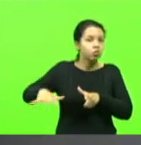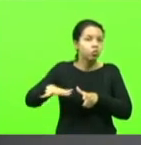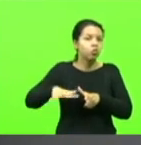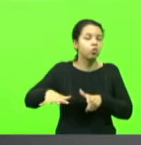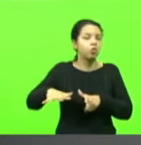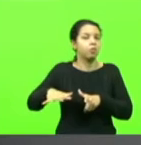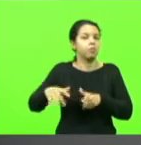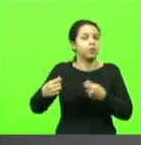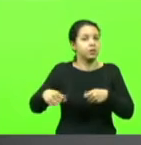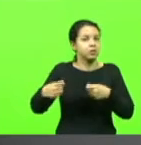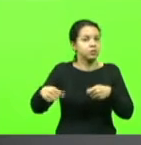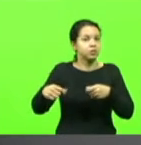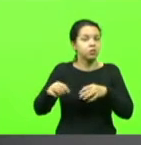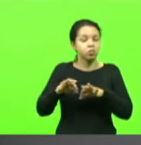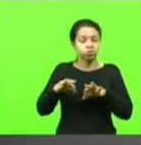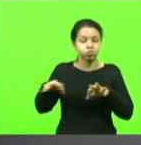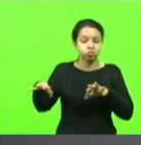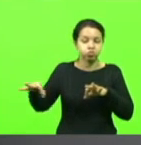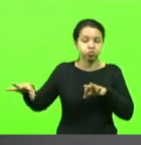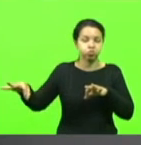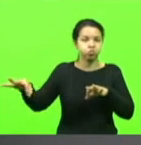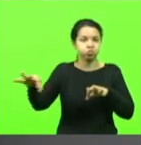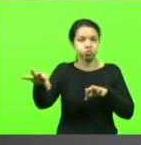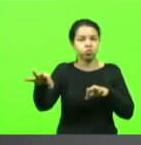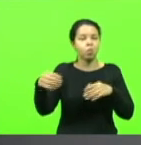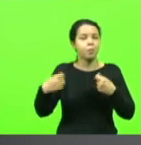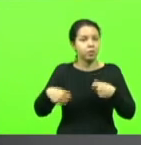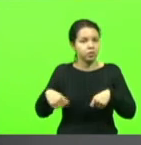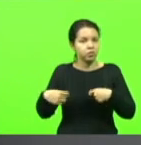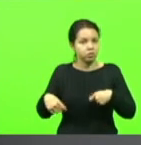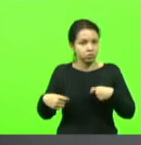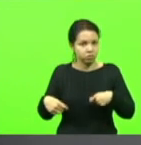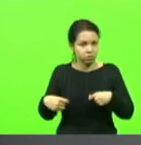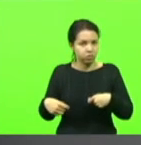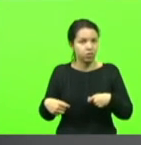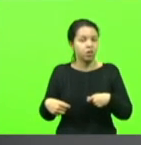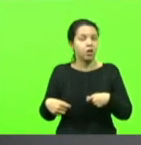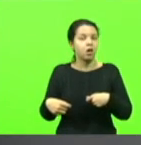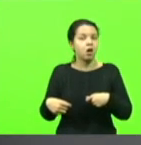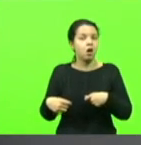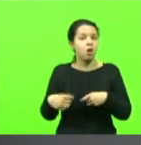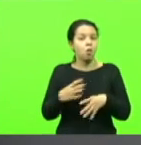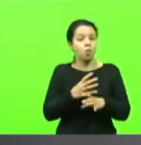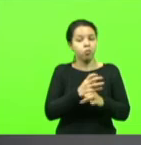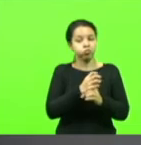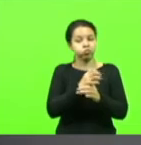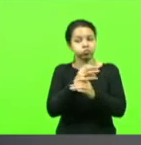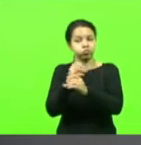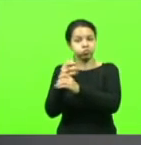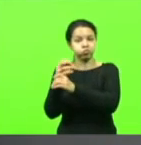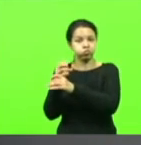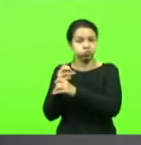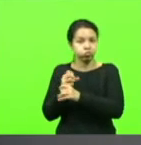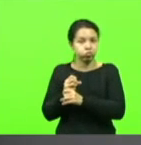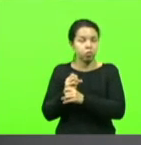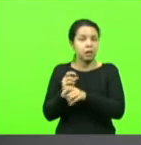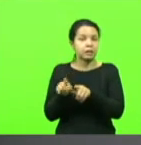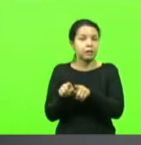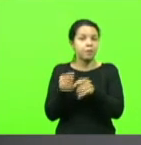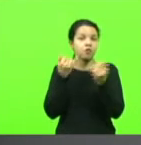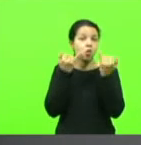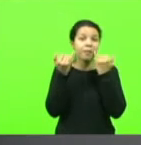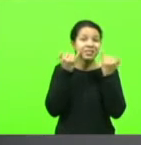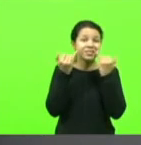é um georreferenciamento o e tentar obter o maior número de informações possíveis